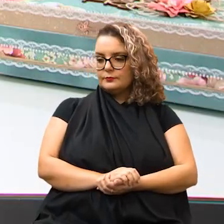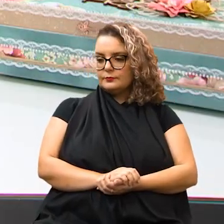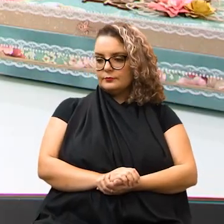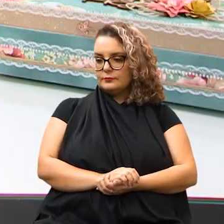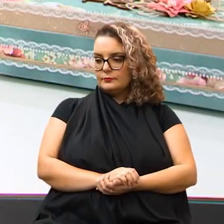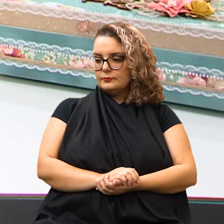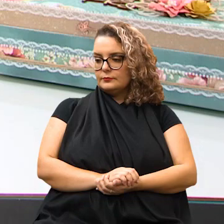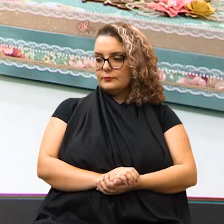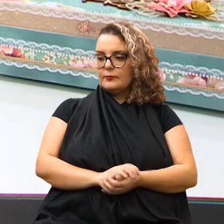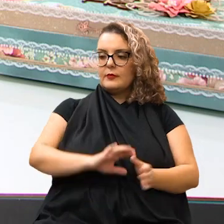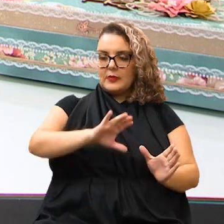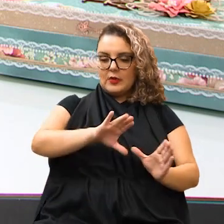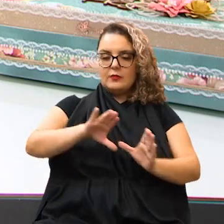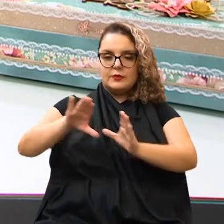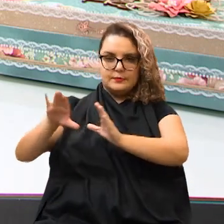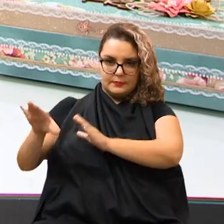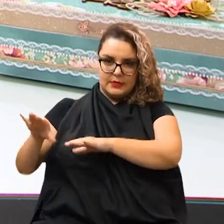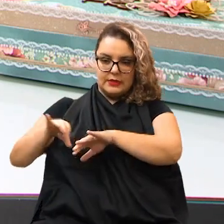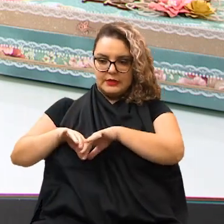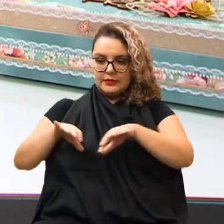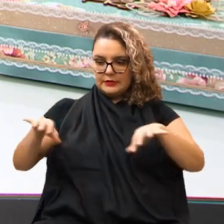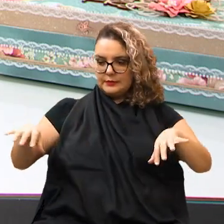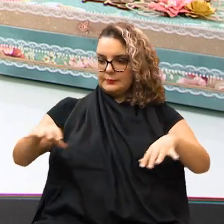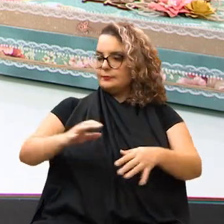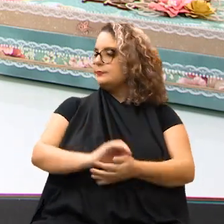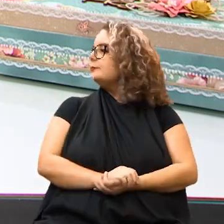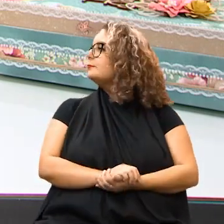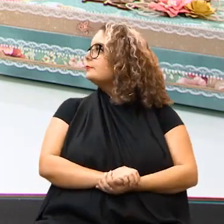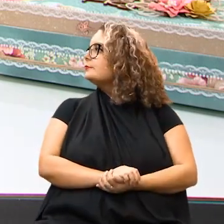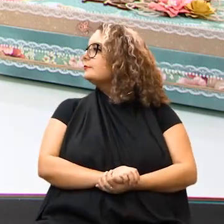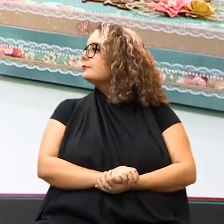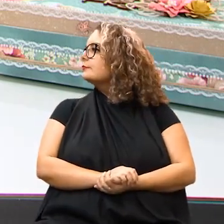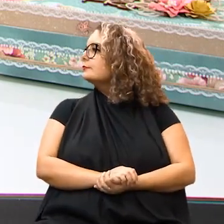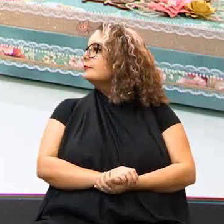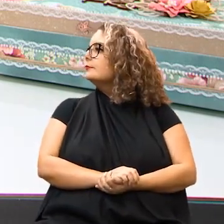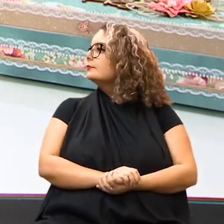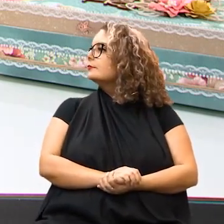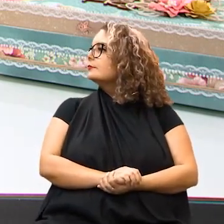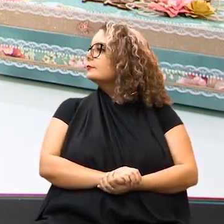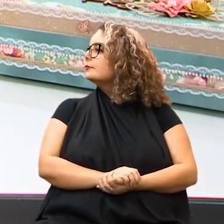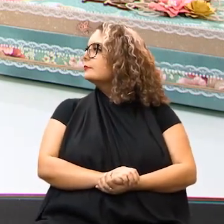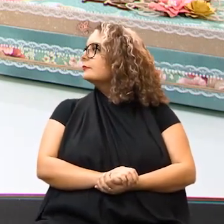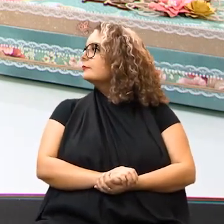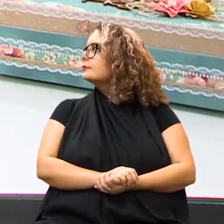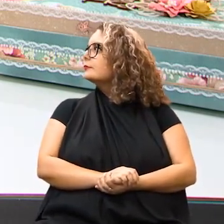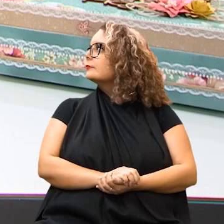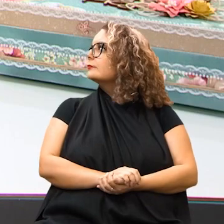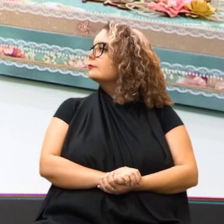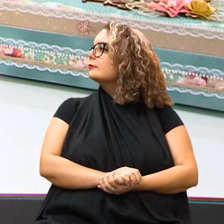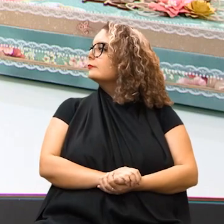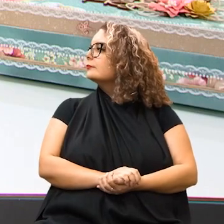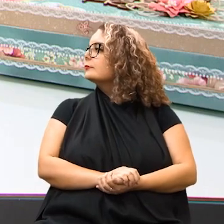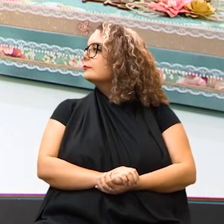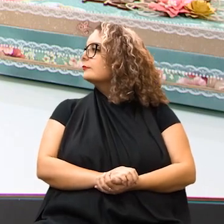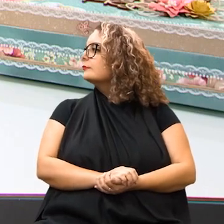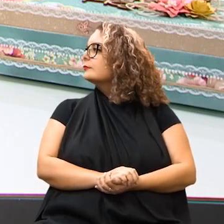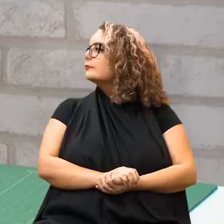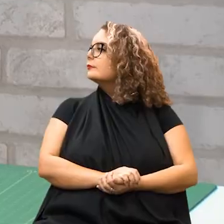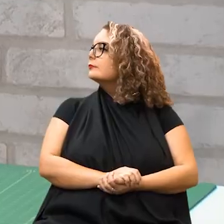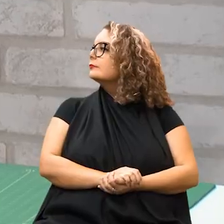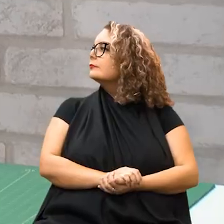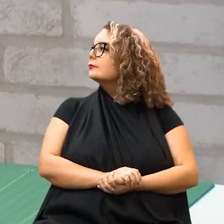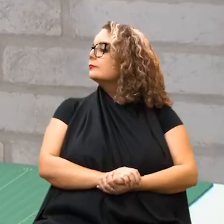Essa daqui eu vou deixar aqui. Isso. Eu já trouxe uma outra preparada aqui, vou deixar essa tampinha aqui por